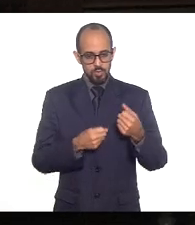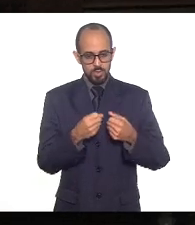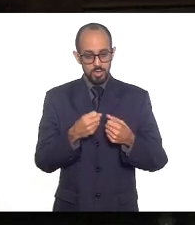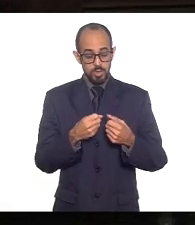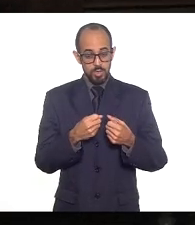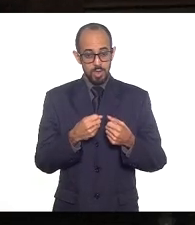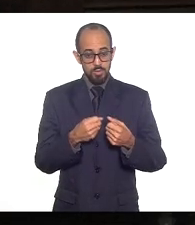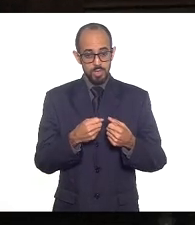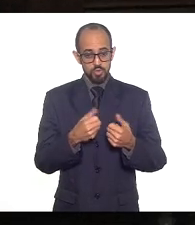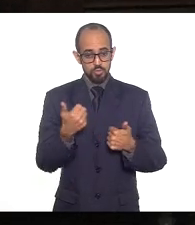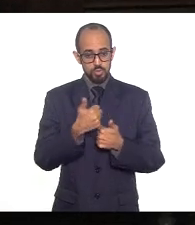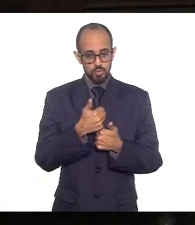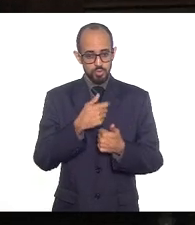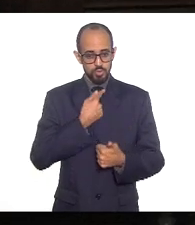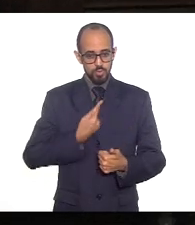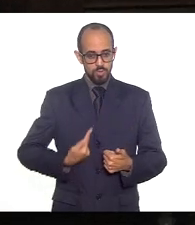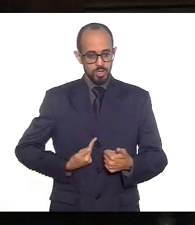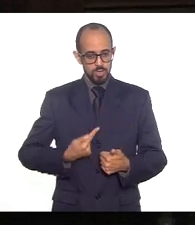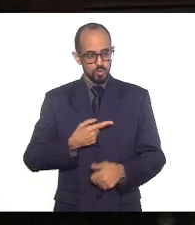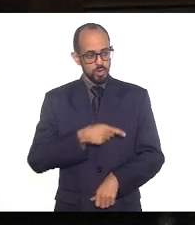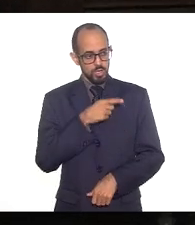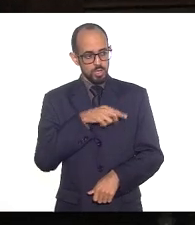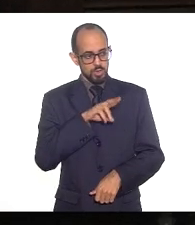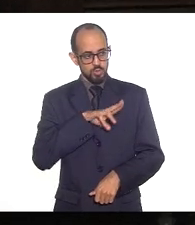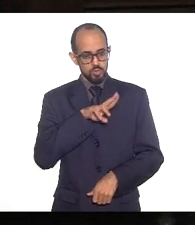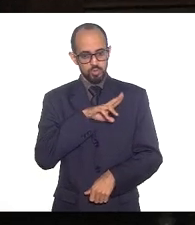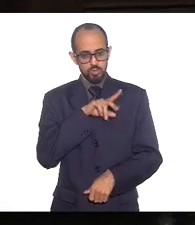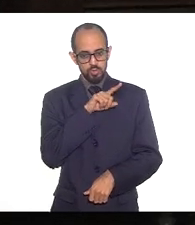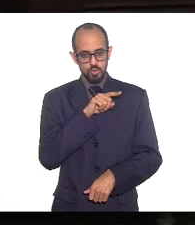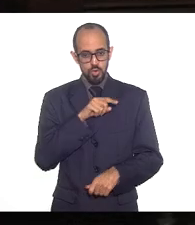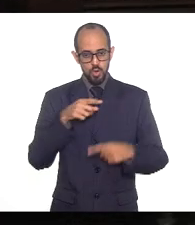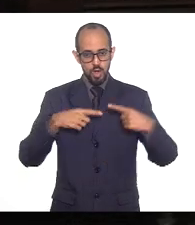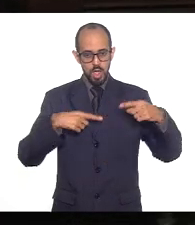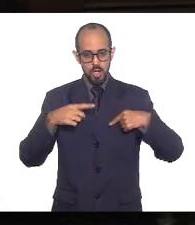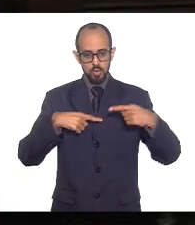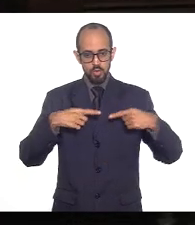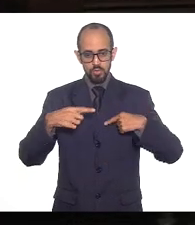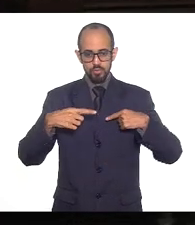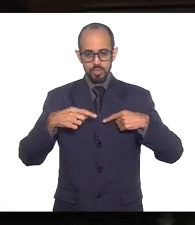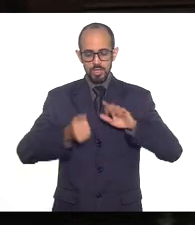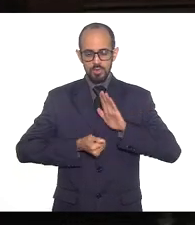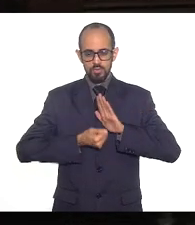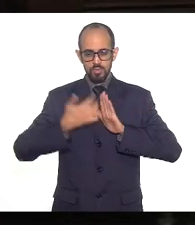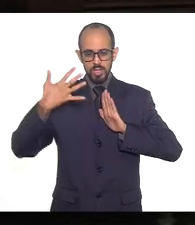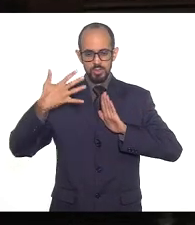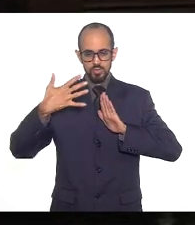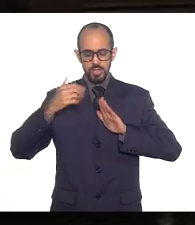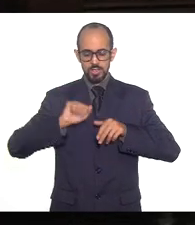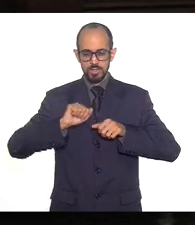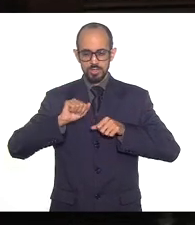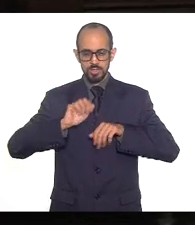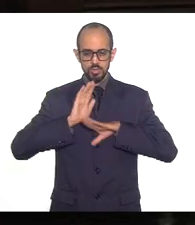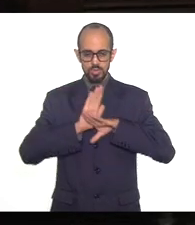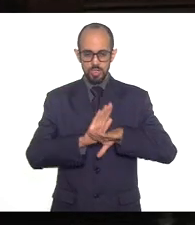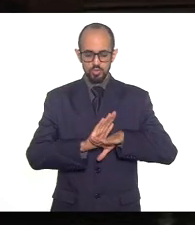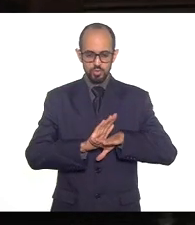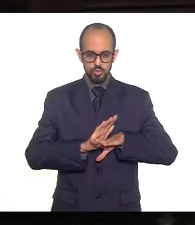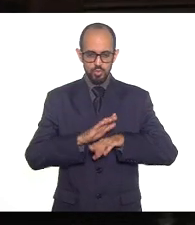época E ele nos deu uma rodoviária de arcozelo diversos asfaltamentos